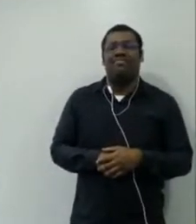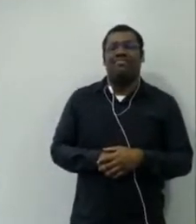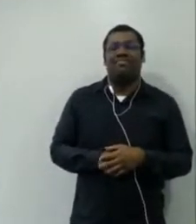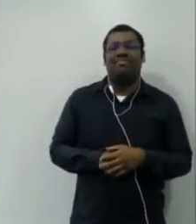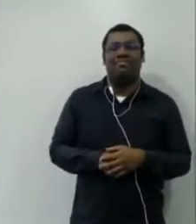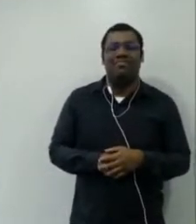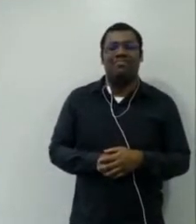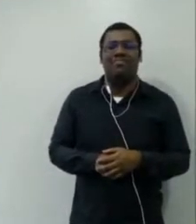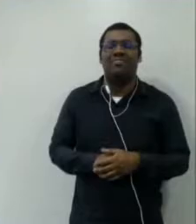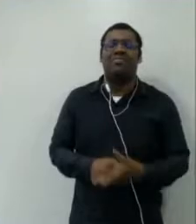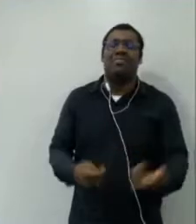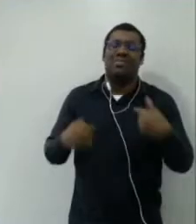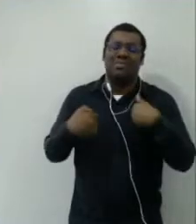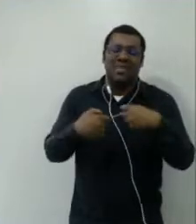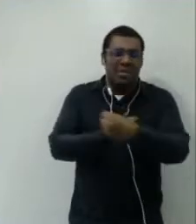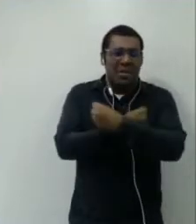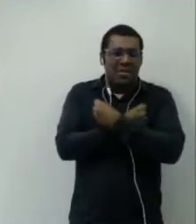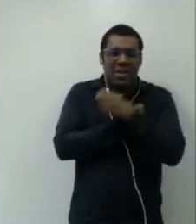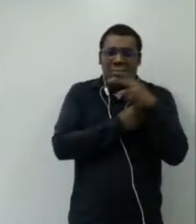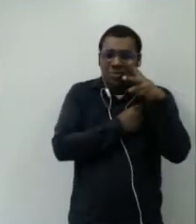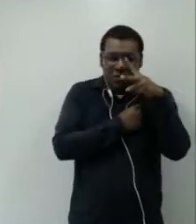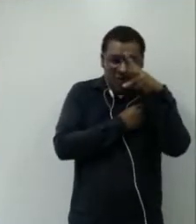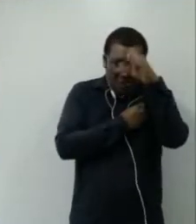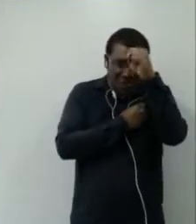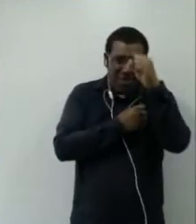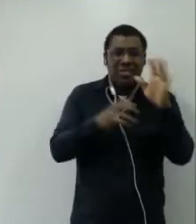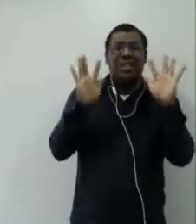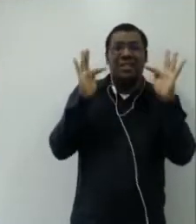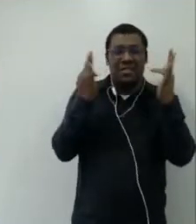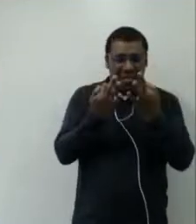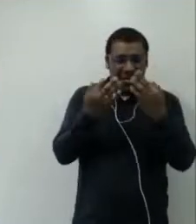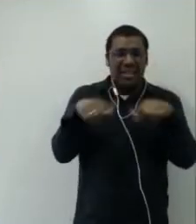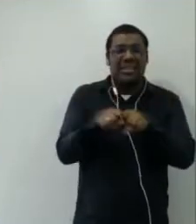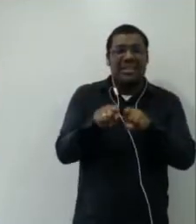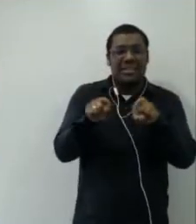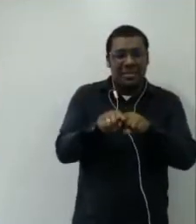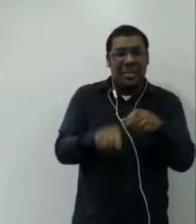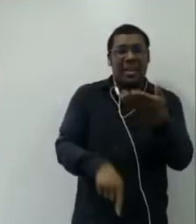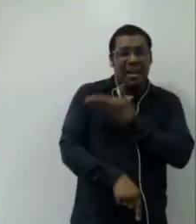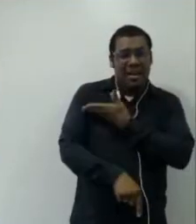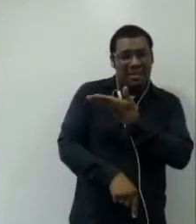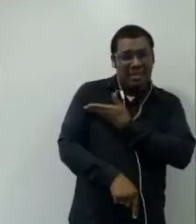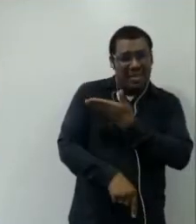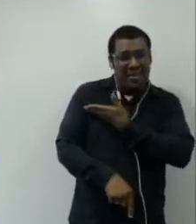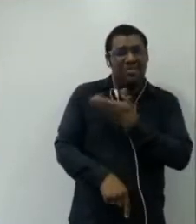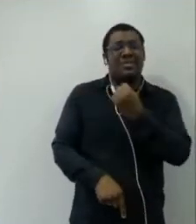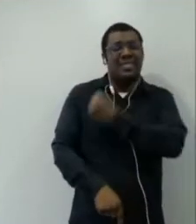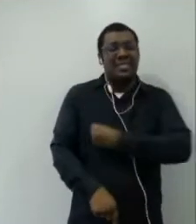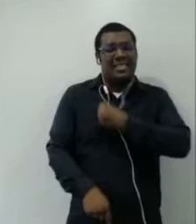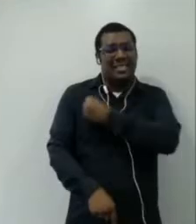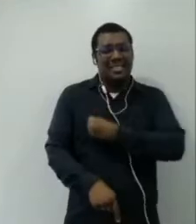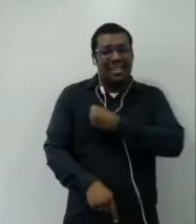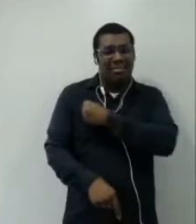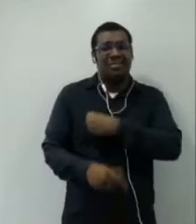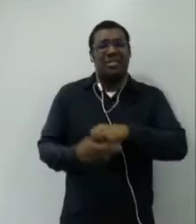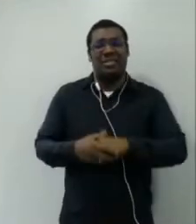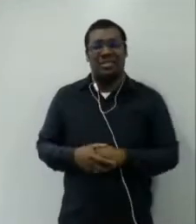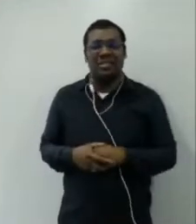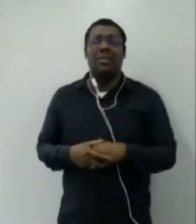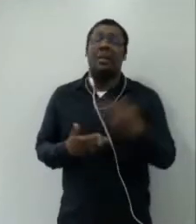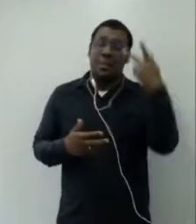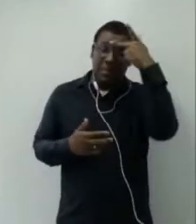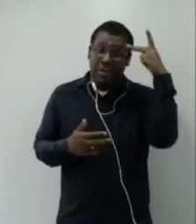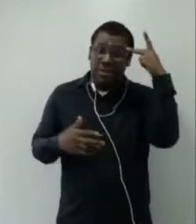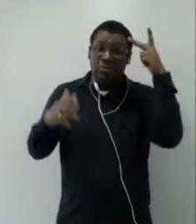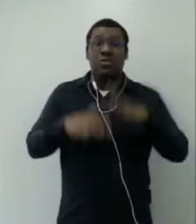afetuoso abraço à família, aos colegas que vão sentir muita falta dele, a todos que gostavam e não são